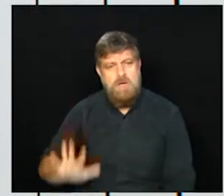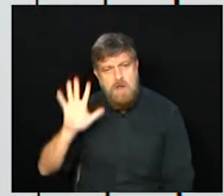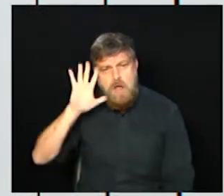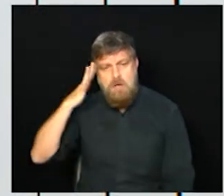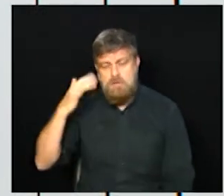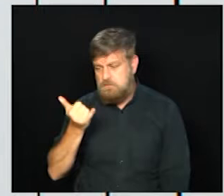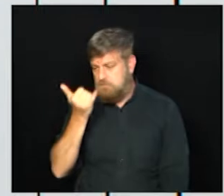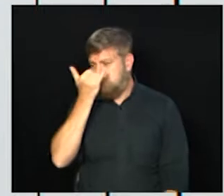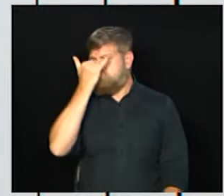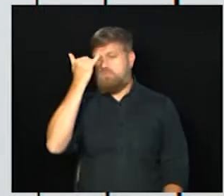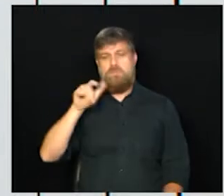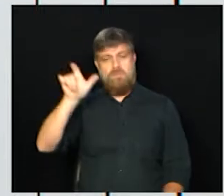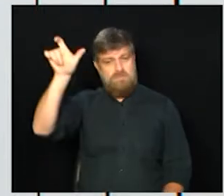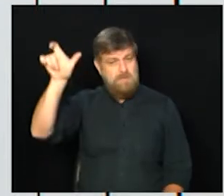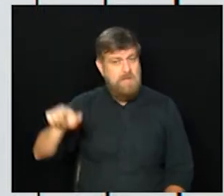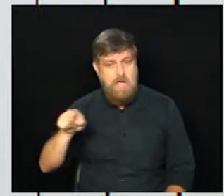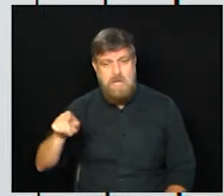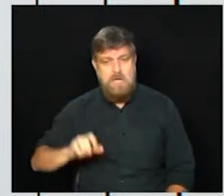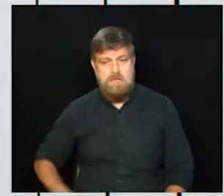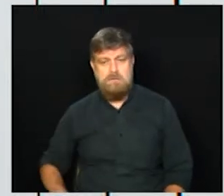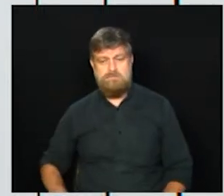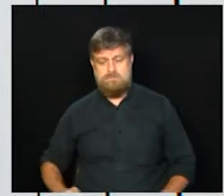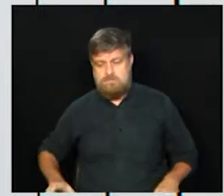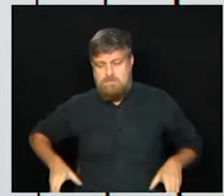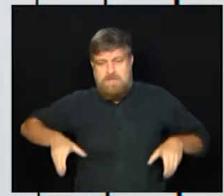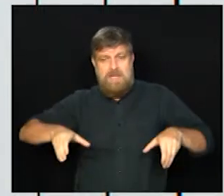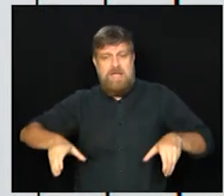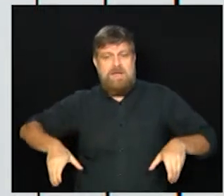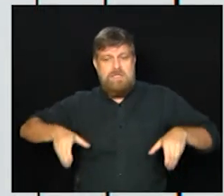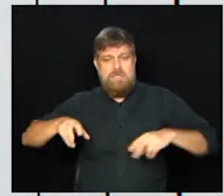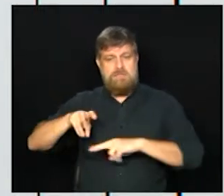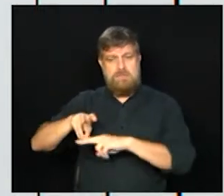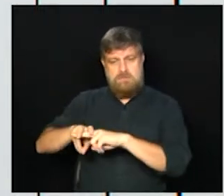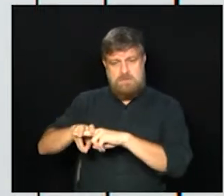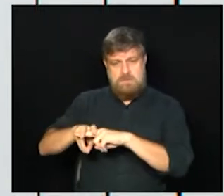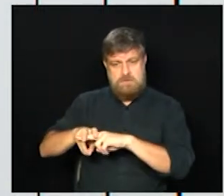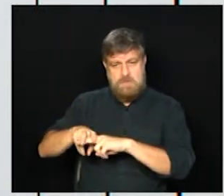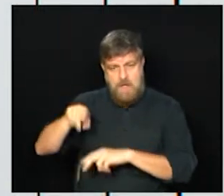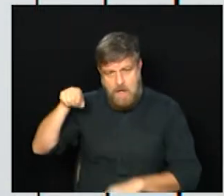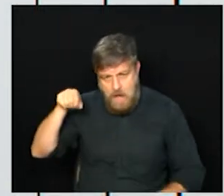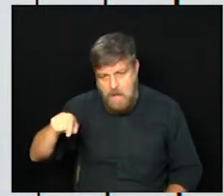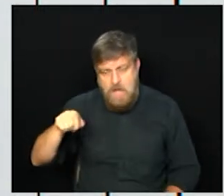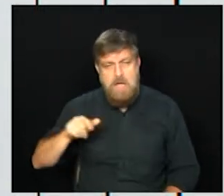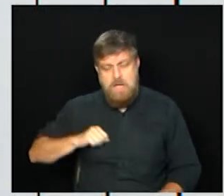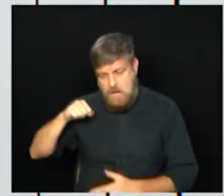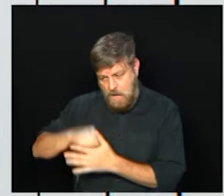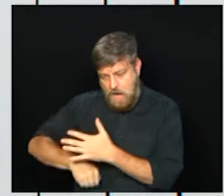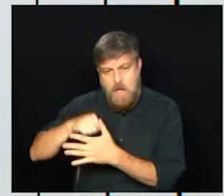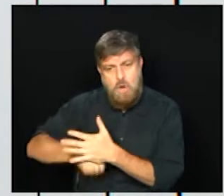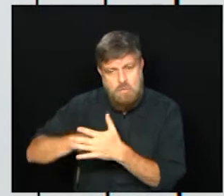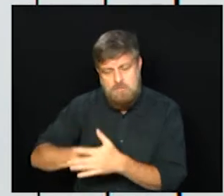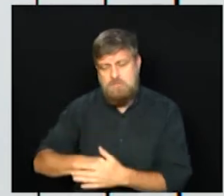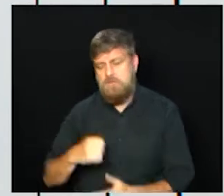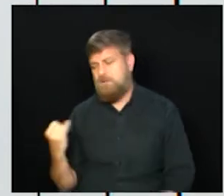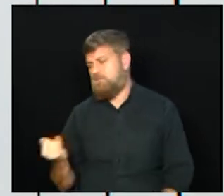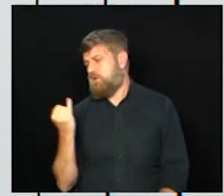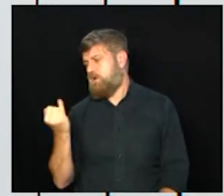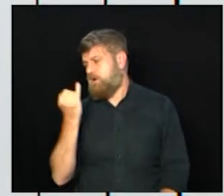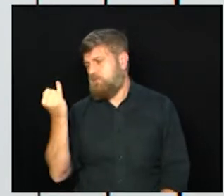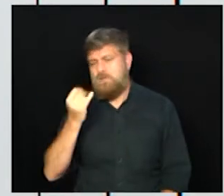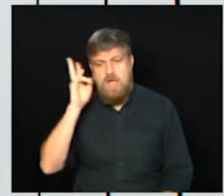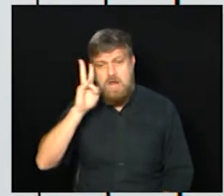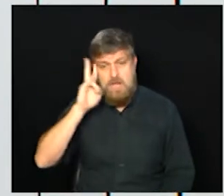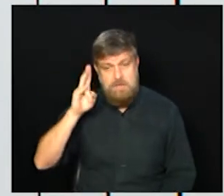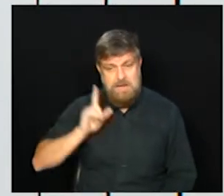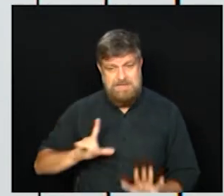trágico, né? Ela ficou paraplégica, hoje é cadeirante, mas é uma militante importantíssima nessa lei. É preciso lembrar que essa lei